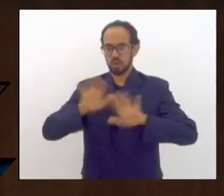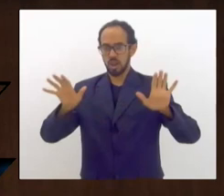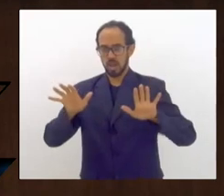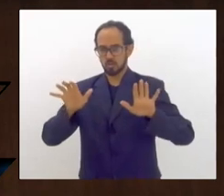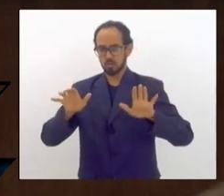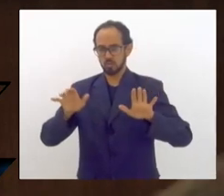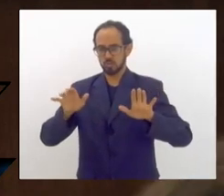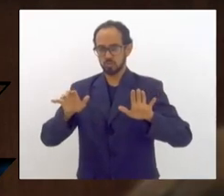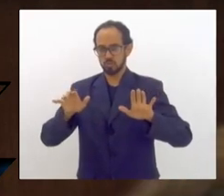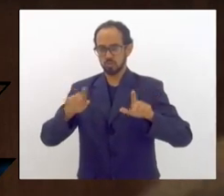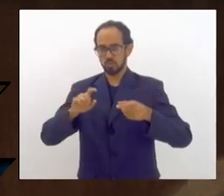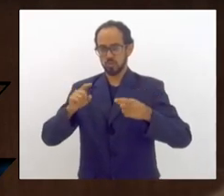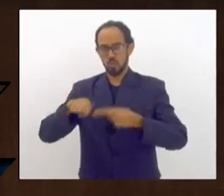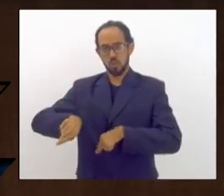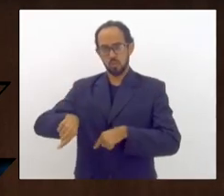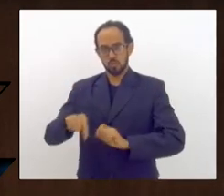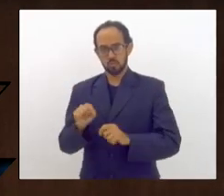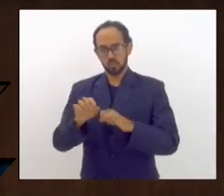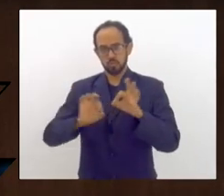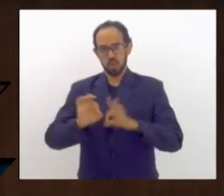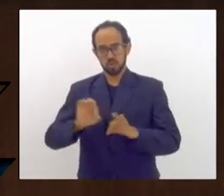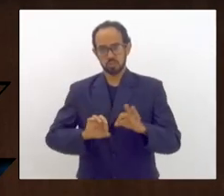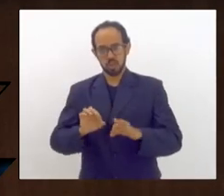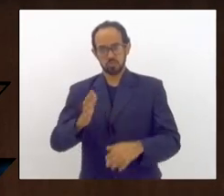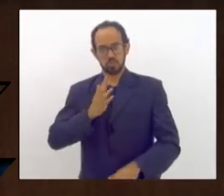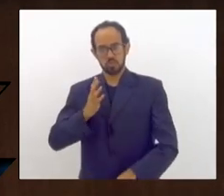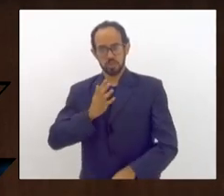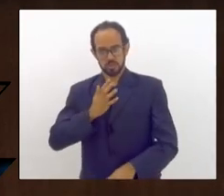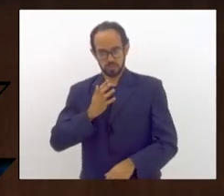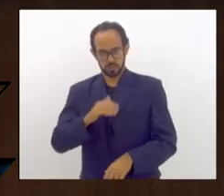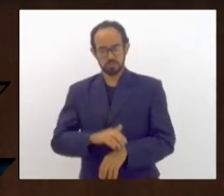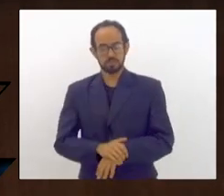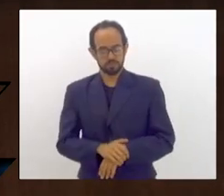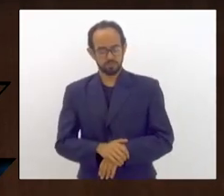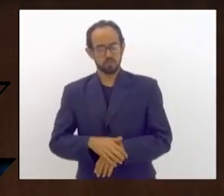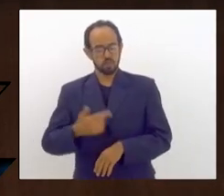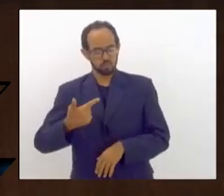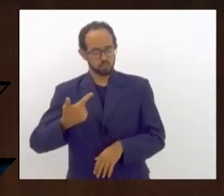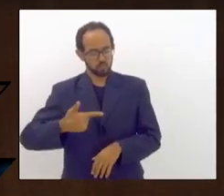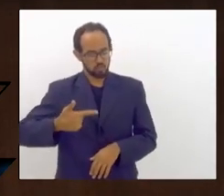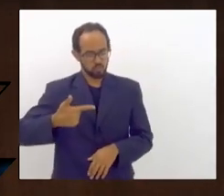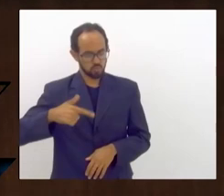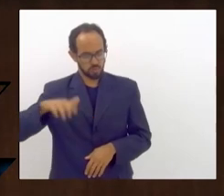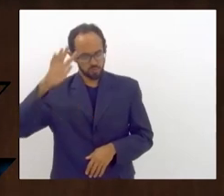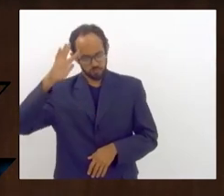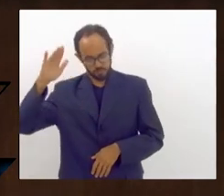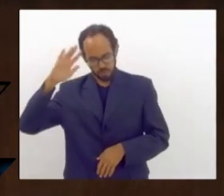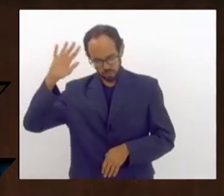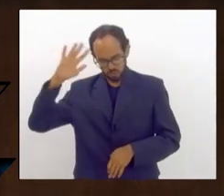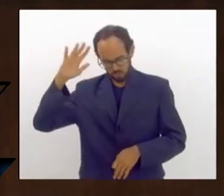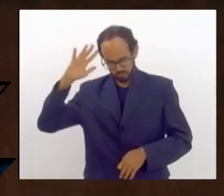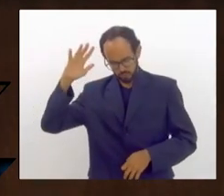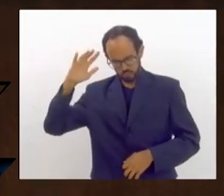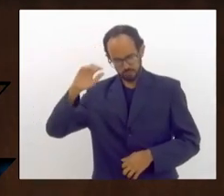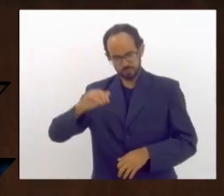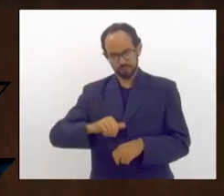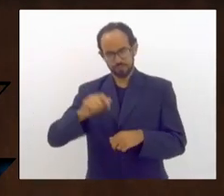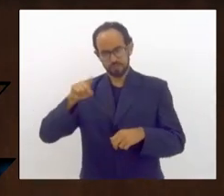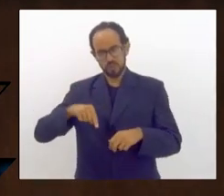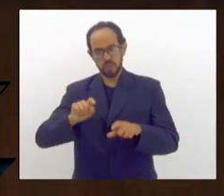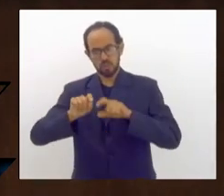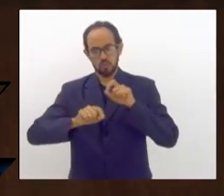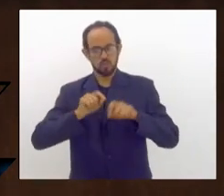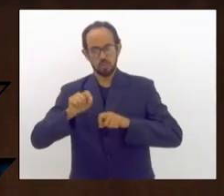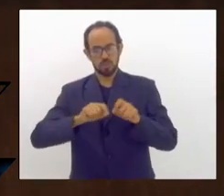burguês. Então, essa é a primeira natureza. Segunda natureza é a natureza filosófica, que é a da dimensão do que é